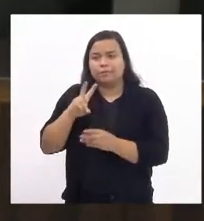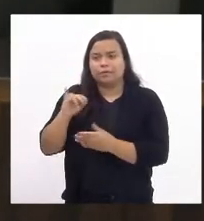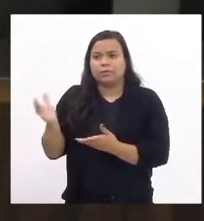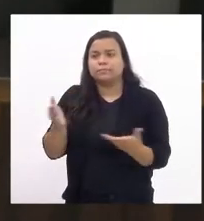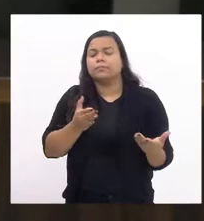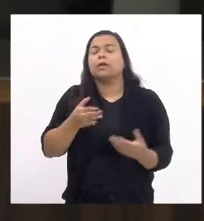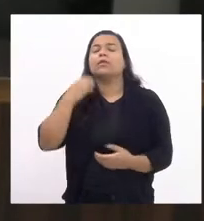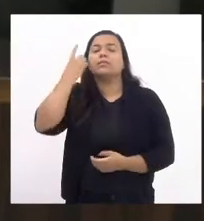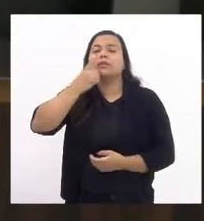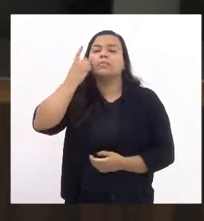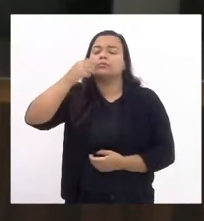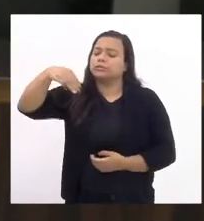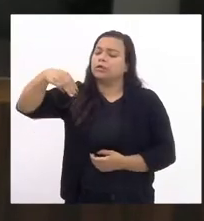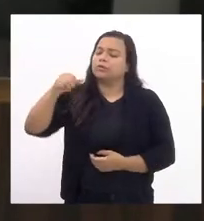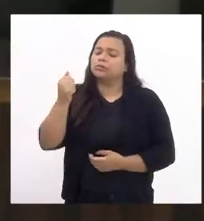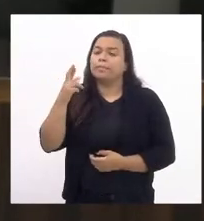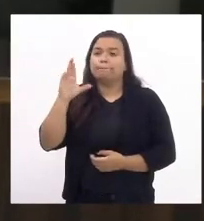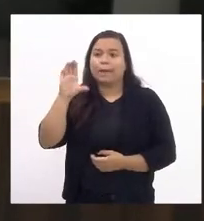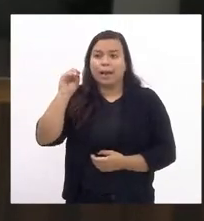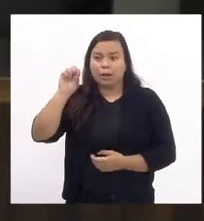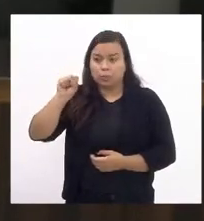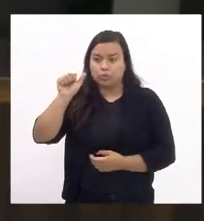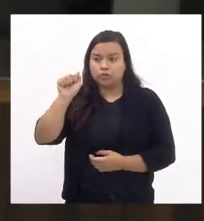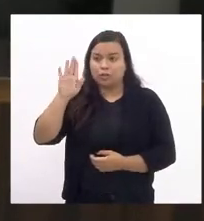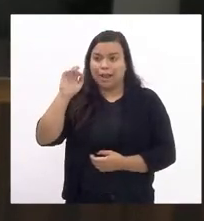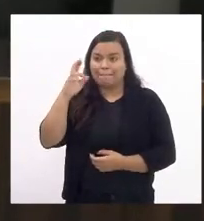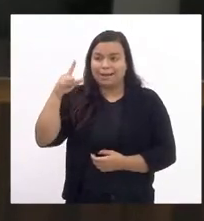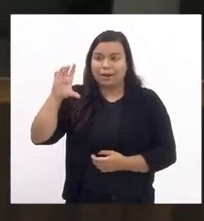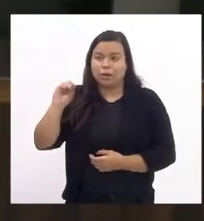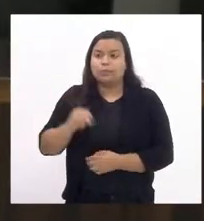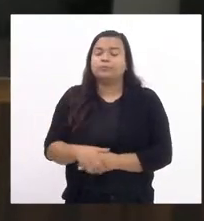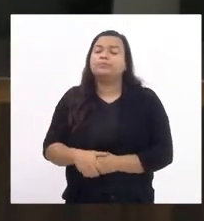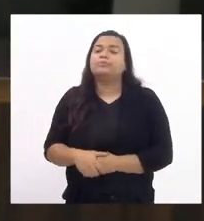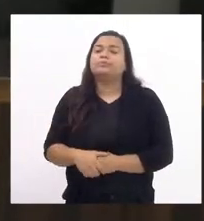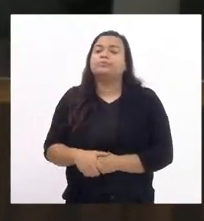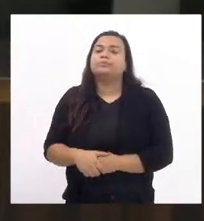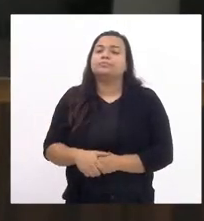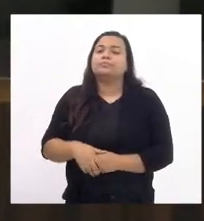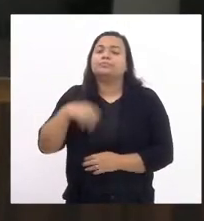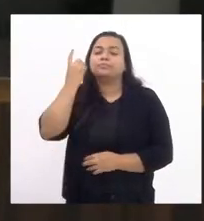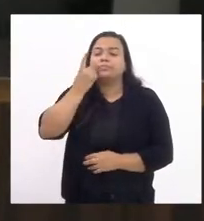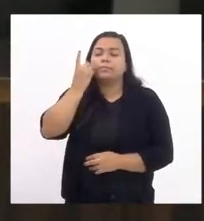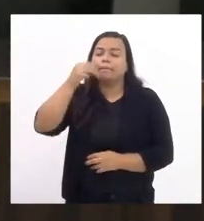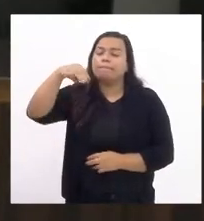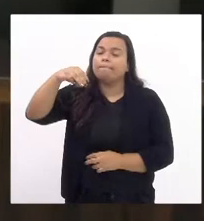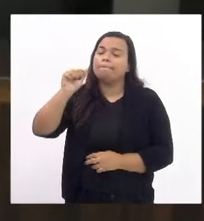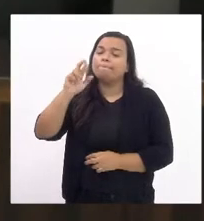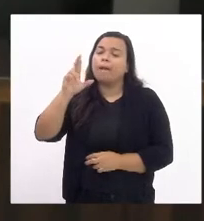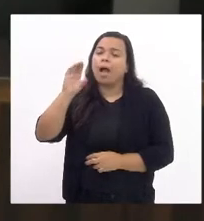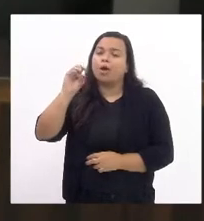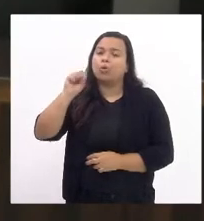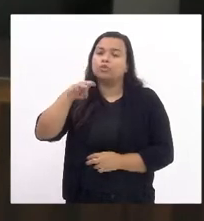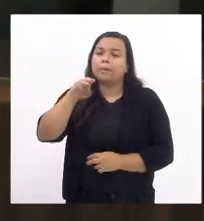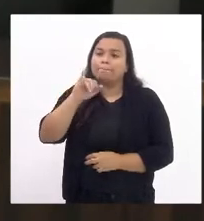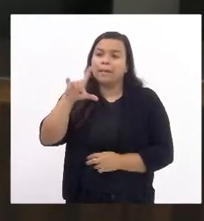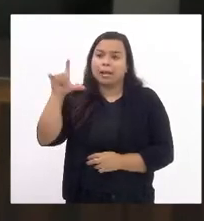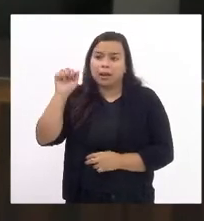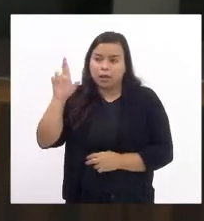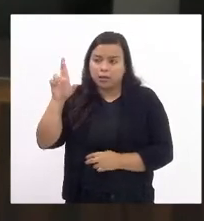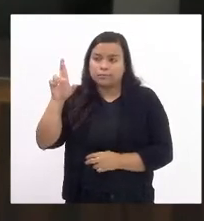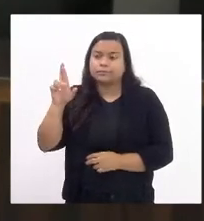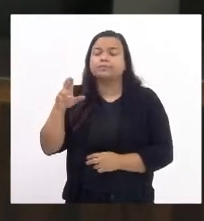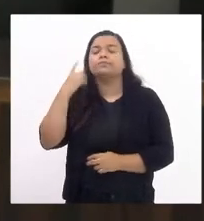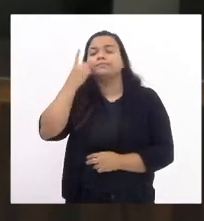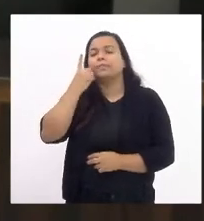Abraão. Deputado Marcos Abraão. Deputado Marcos Miller. Deputado Pedro